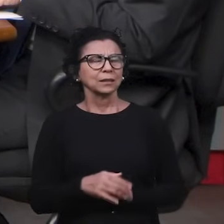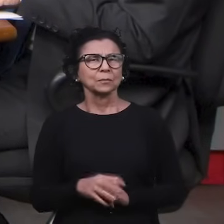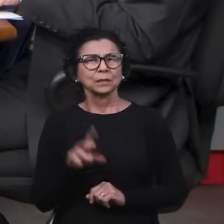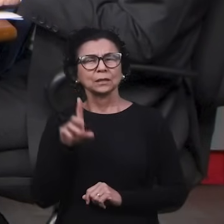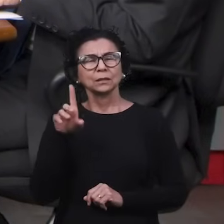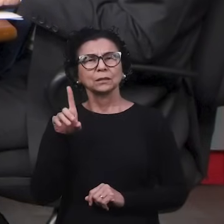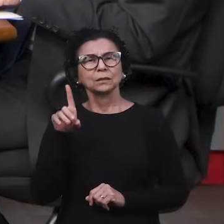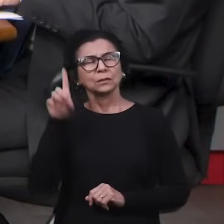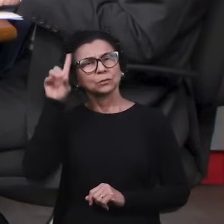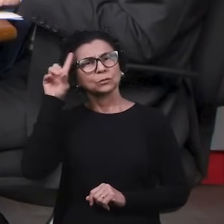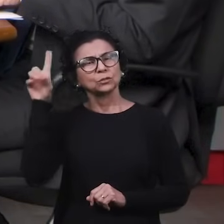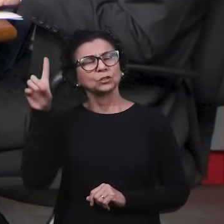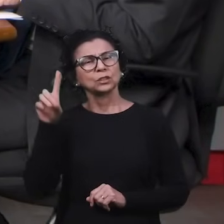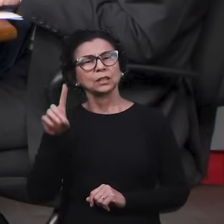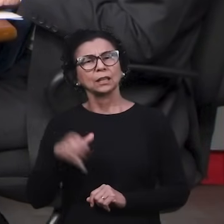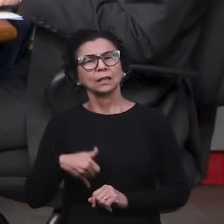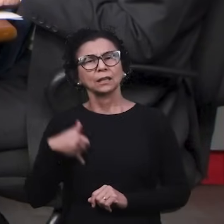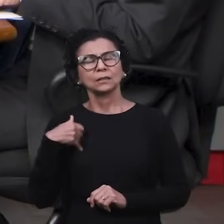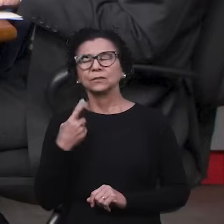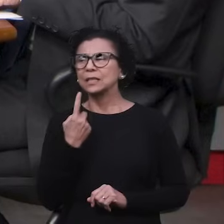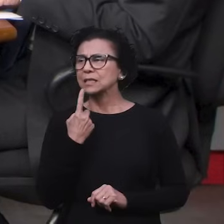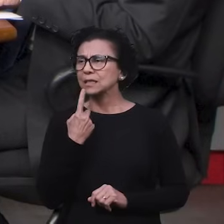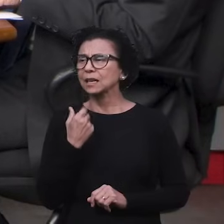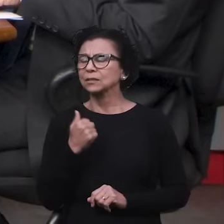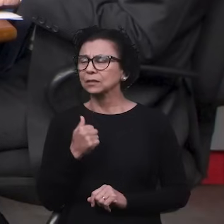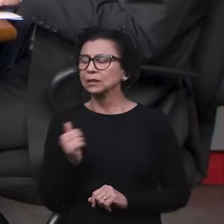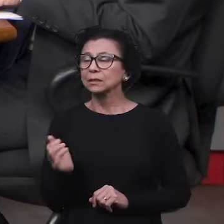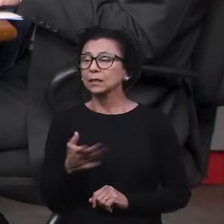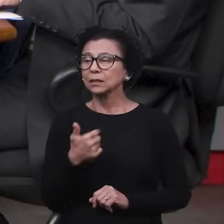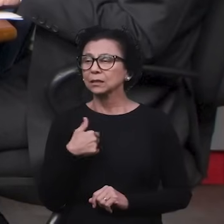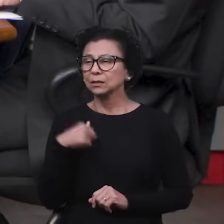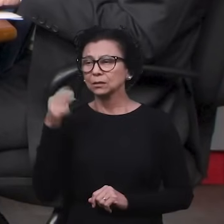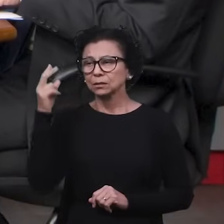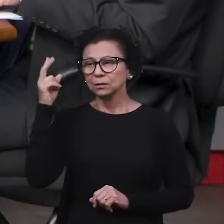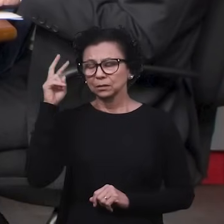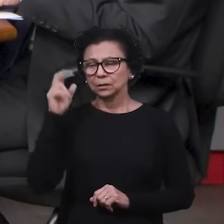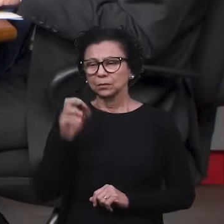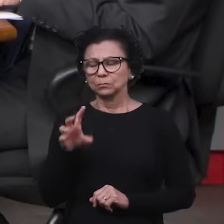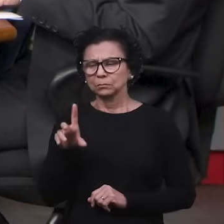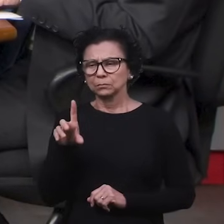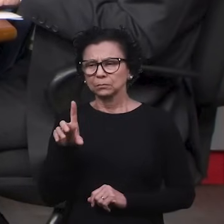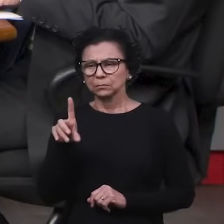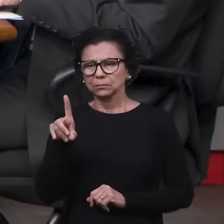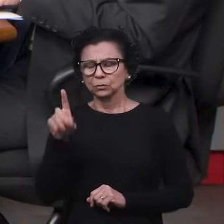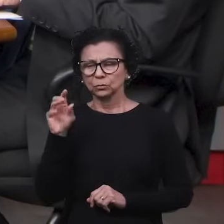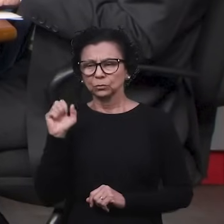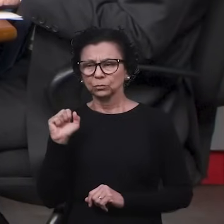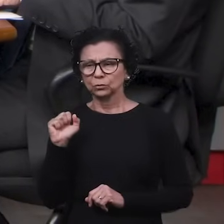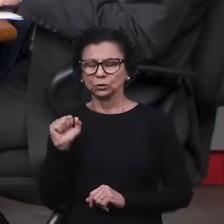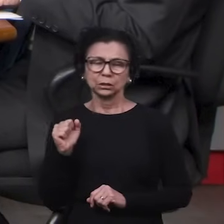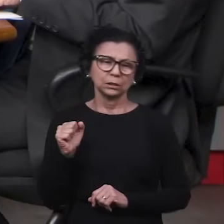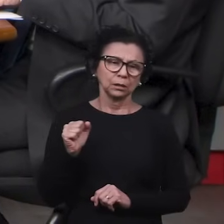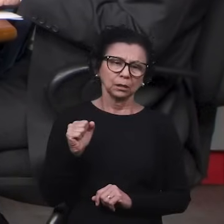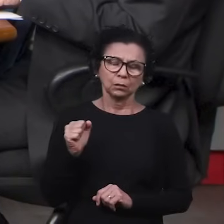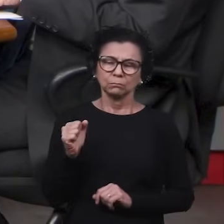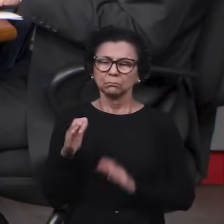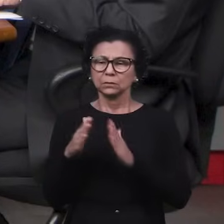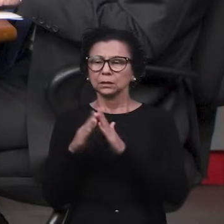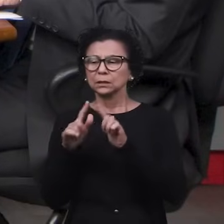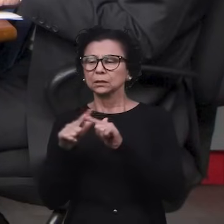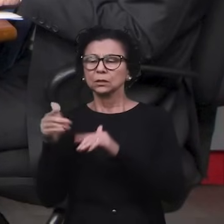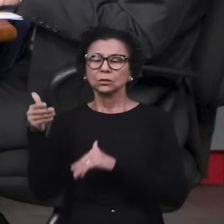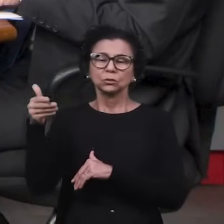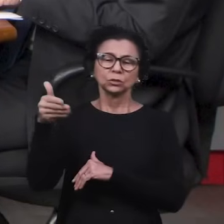aniversário, eu me lembro uma vez que eu entrei numa igreja, e eu sempre que eu vou nas igrejas, eu gosto de ir lá na classe das crianças. E eu